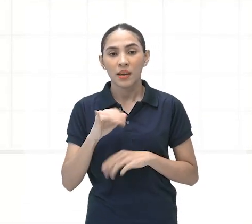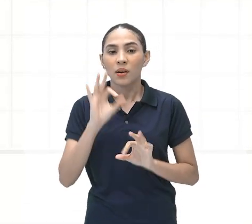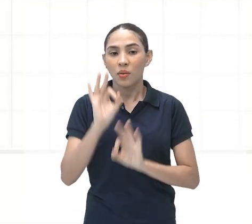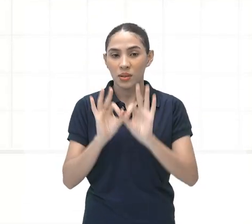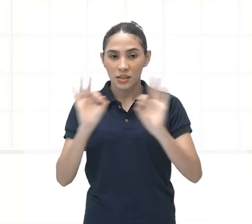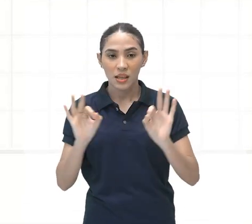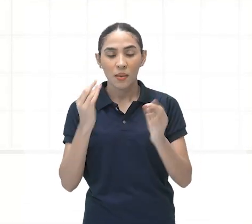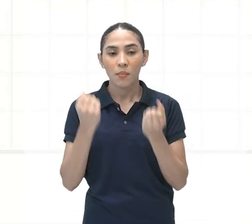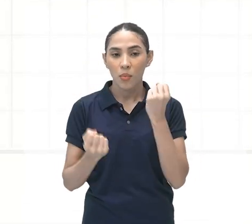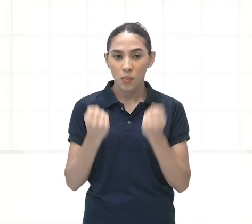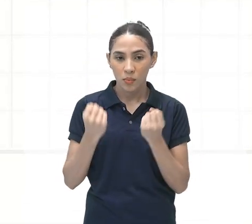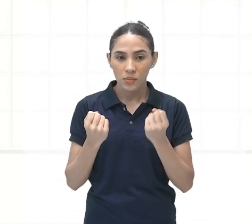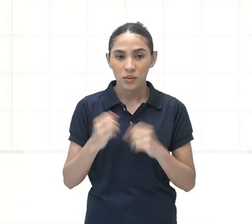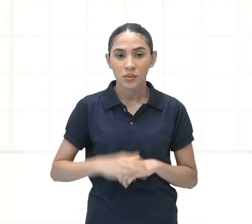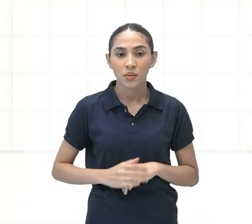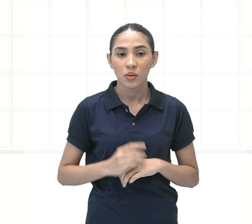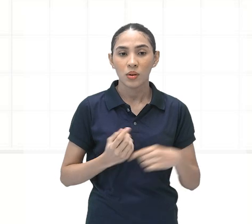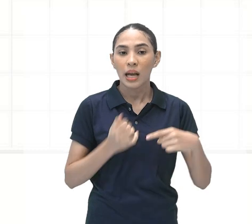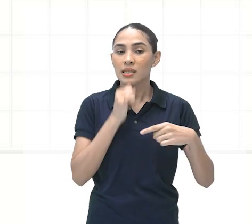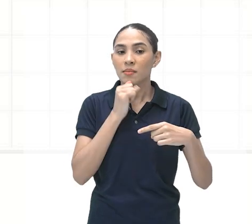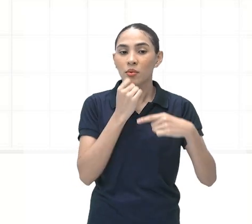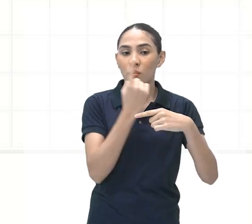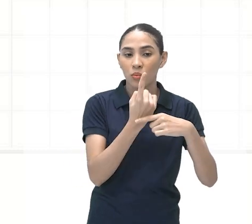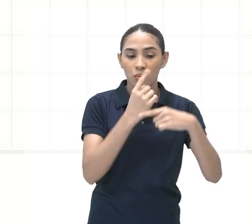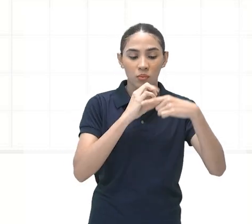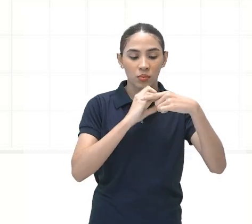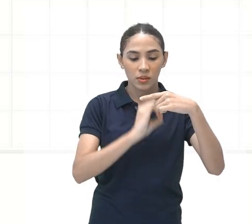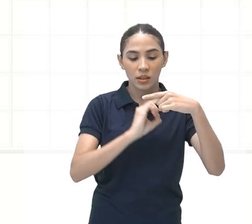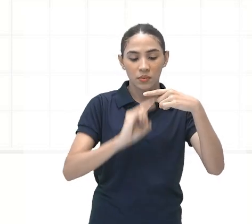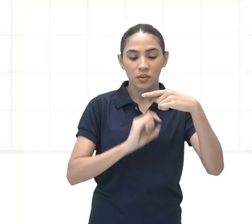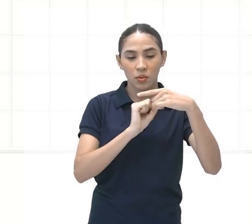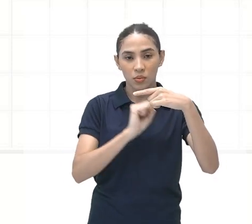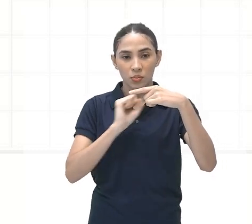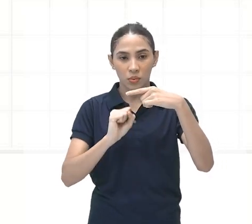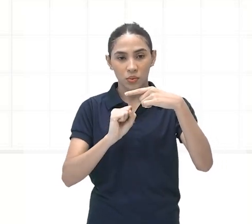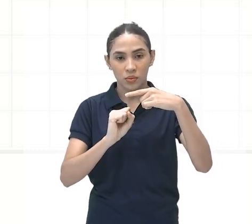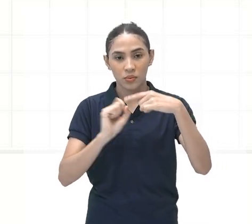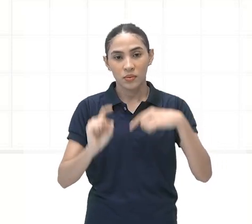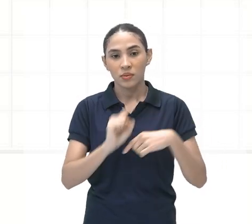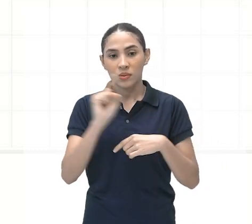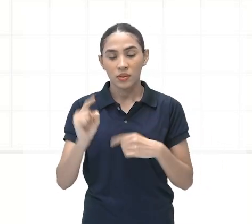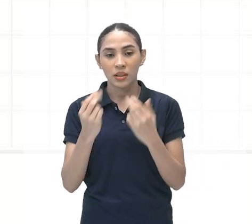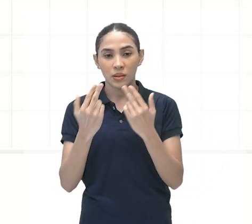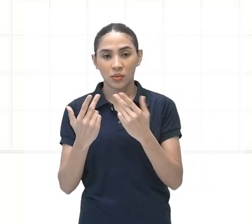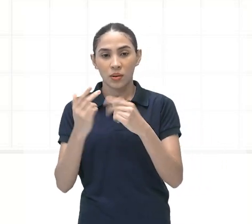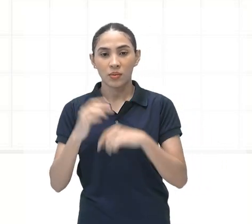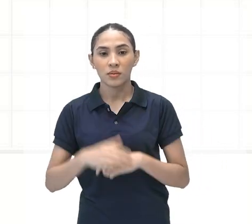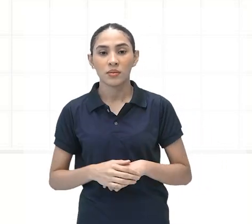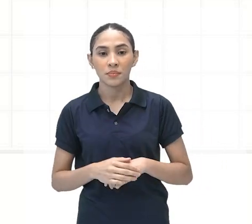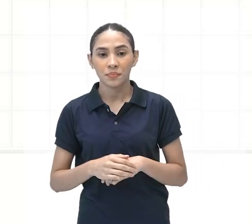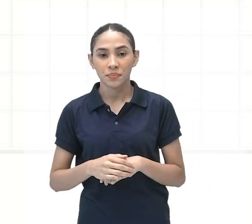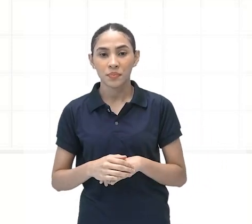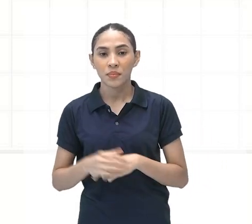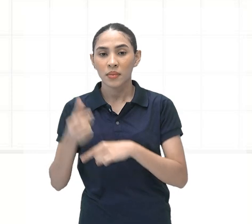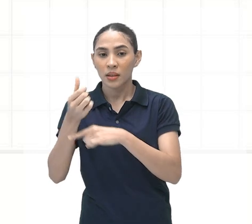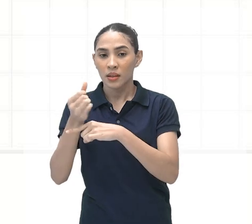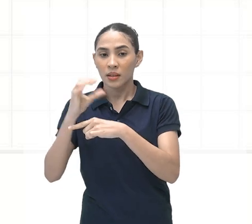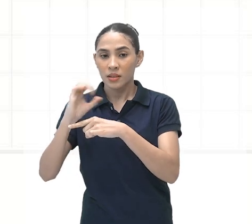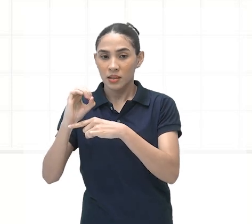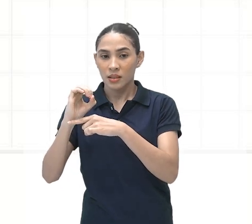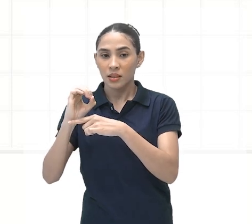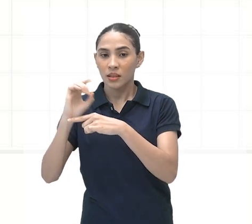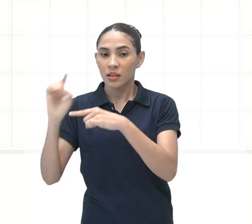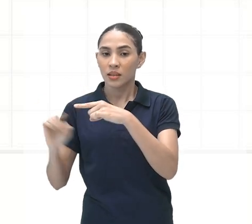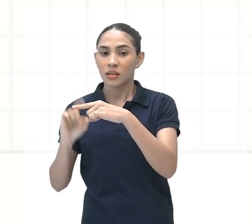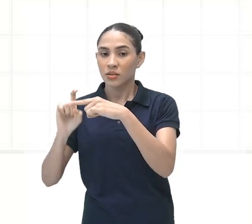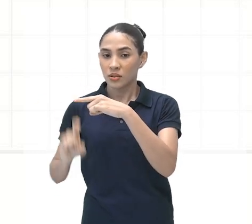montar a proporção. 1 está para 0,88, assim como 60 está